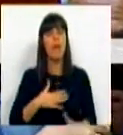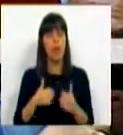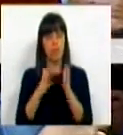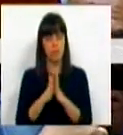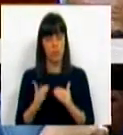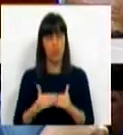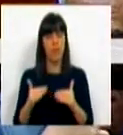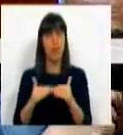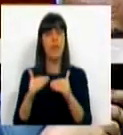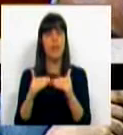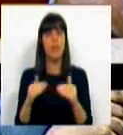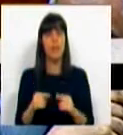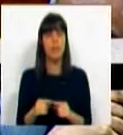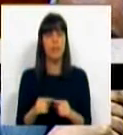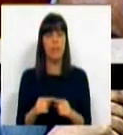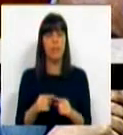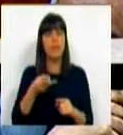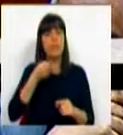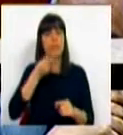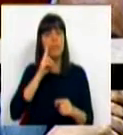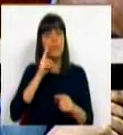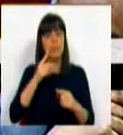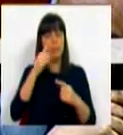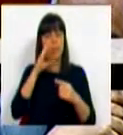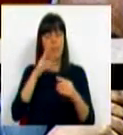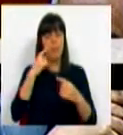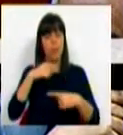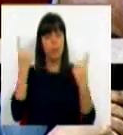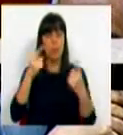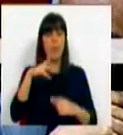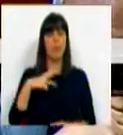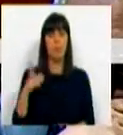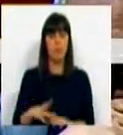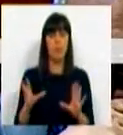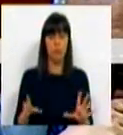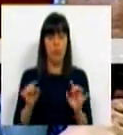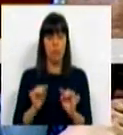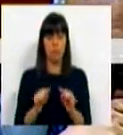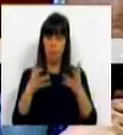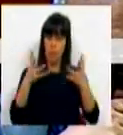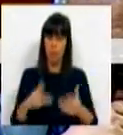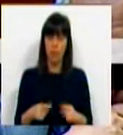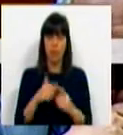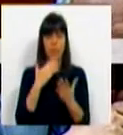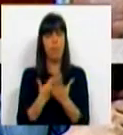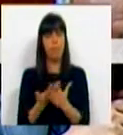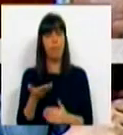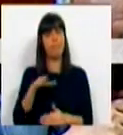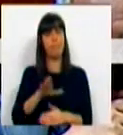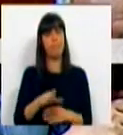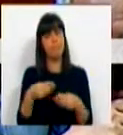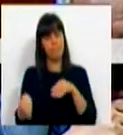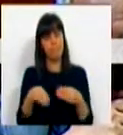os níveis de administração pública em Portugal, é que este orçamento dá um passo no sentido